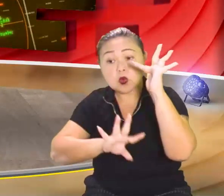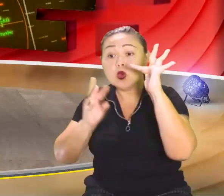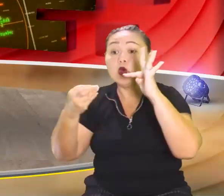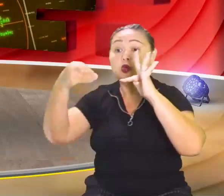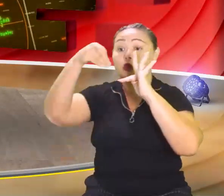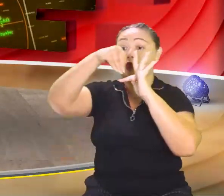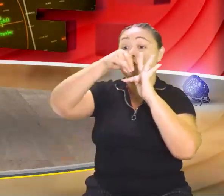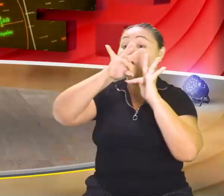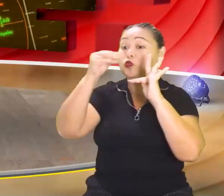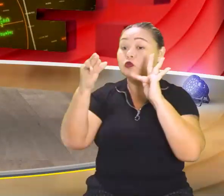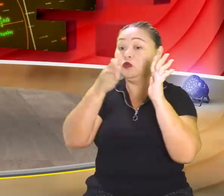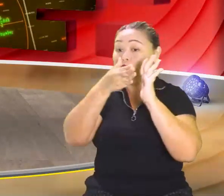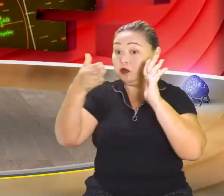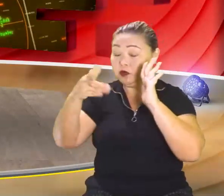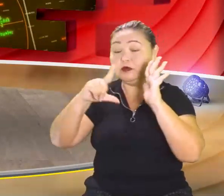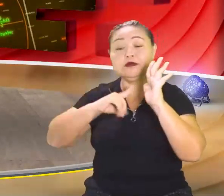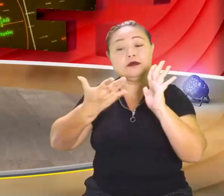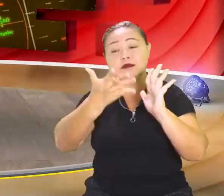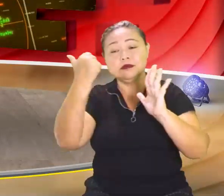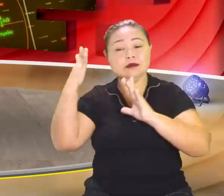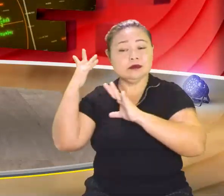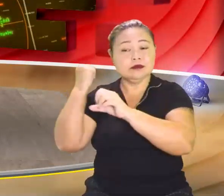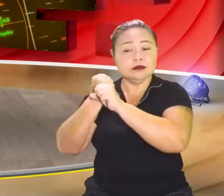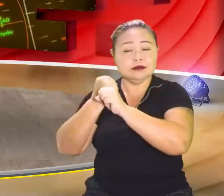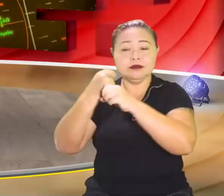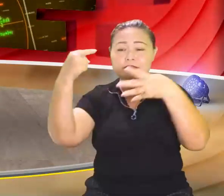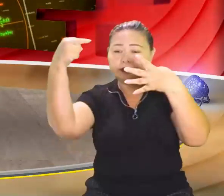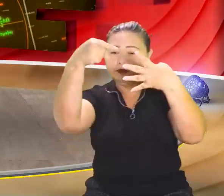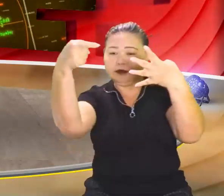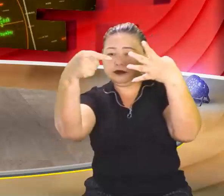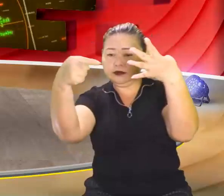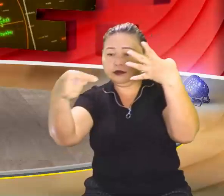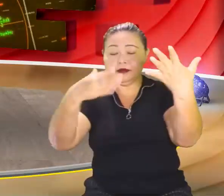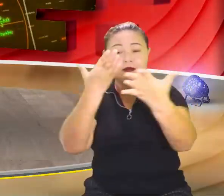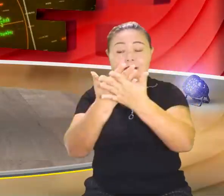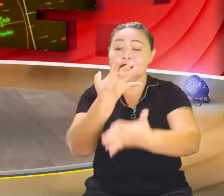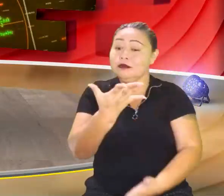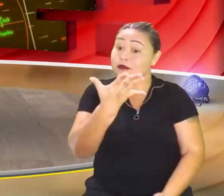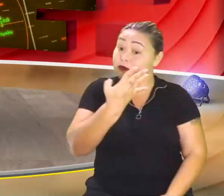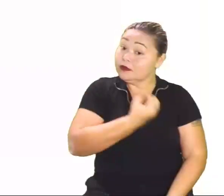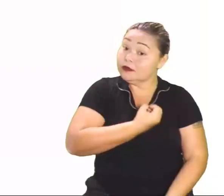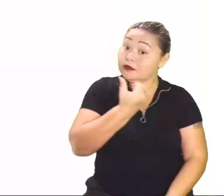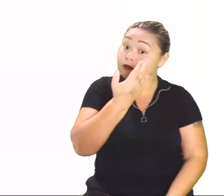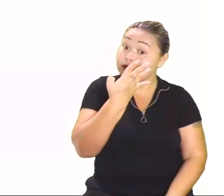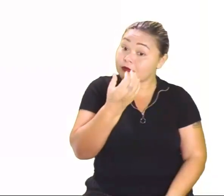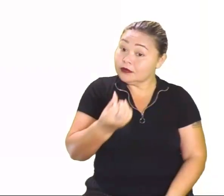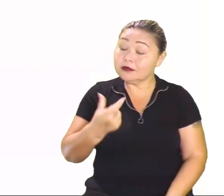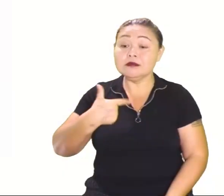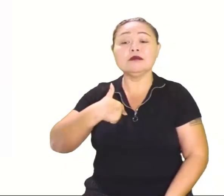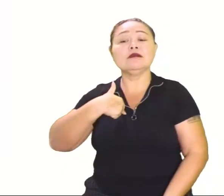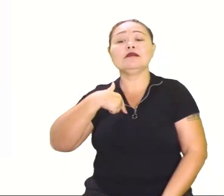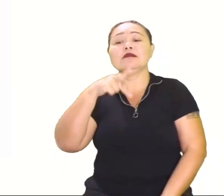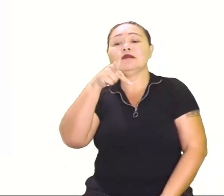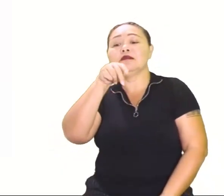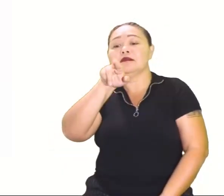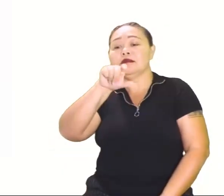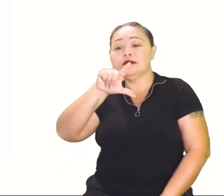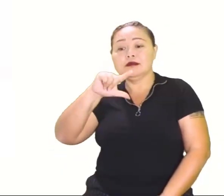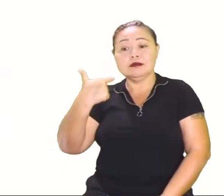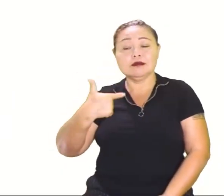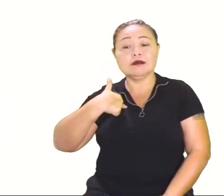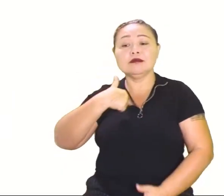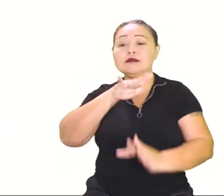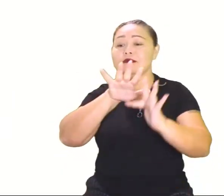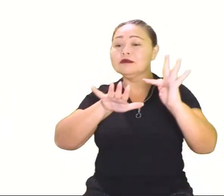estiver dentro do módulo, tá certo? Beleza. Vamos lá então relembrar os tópicos da nossa aula 46, onde a gente viu a parte 2 de